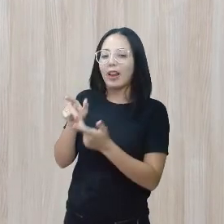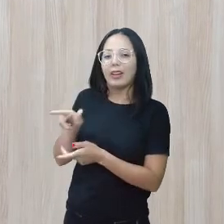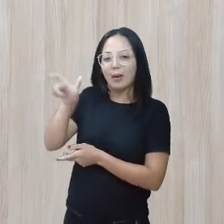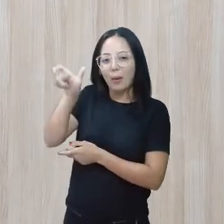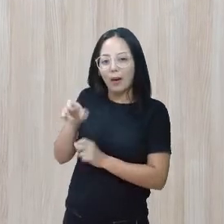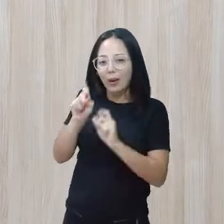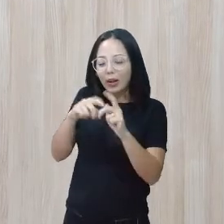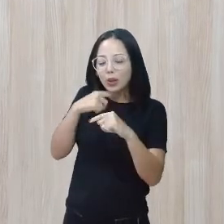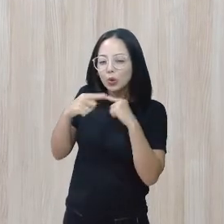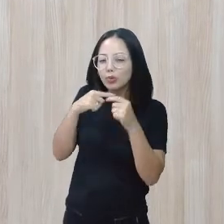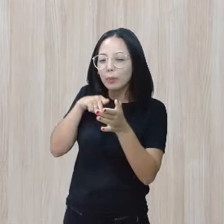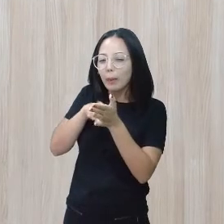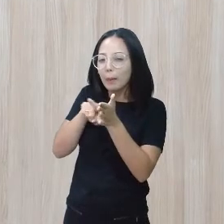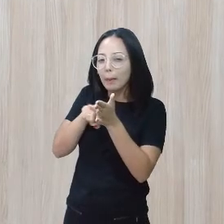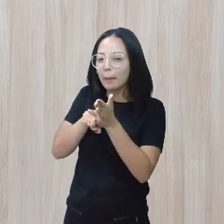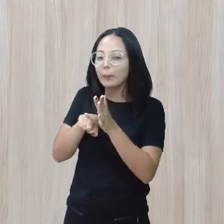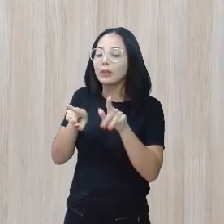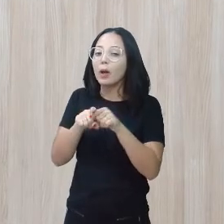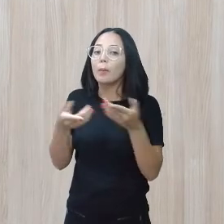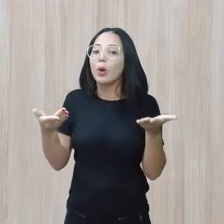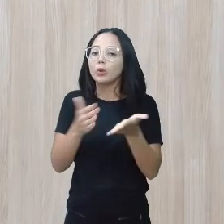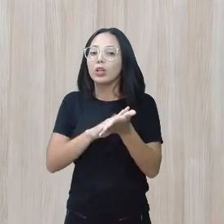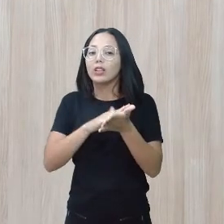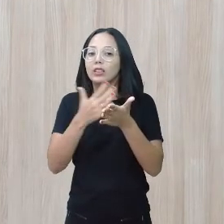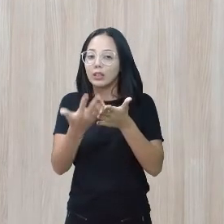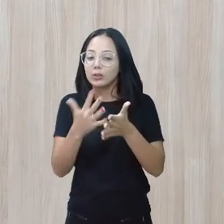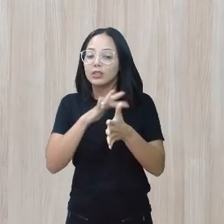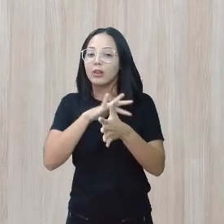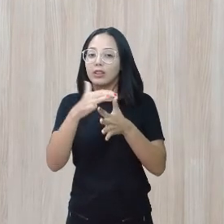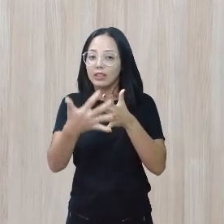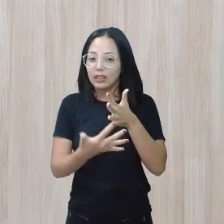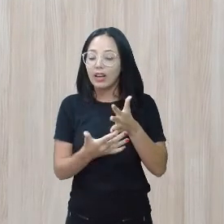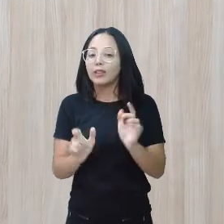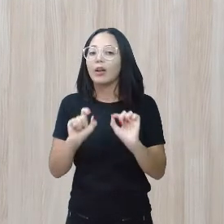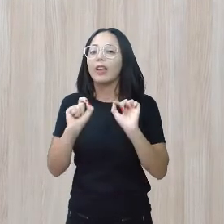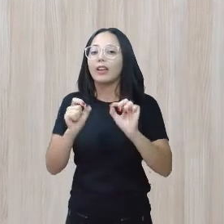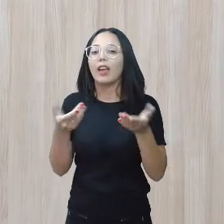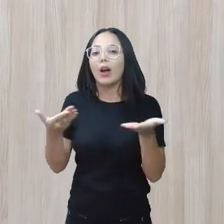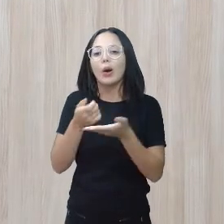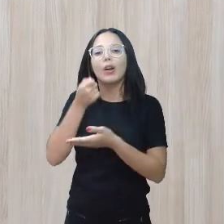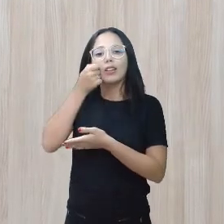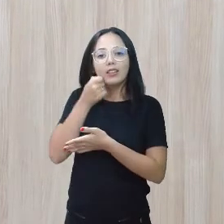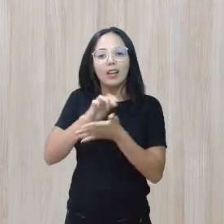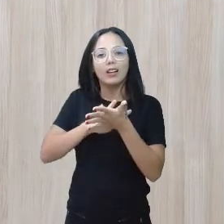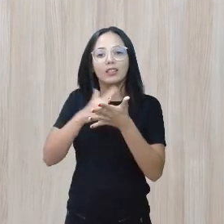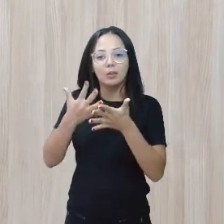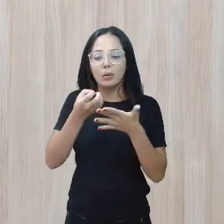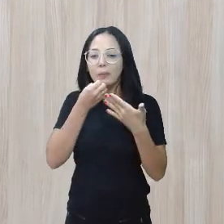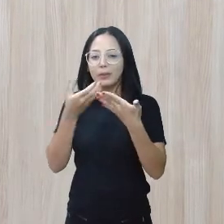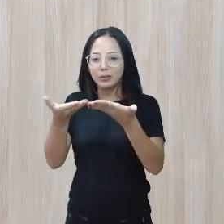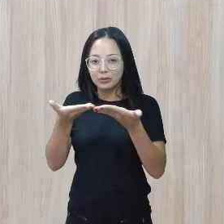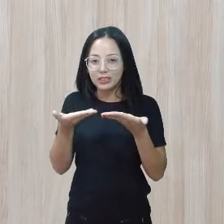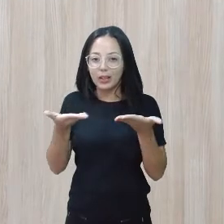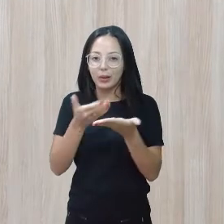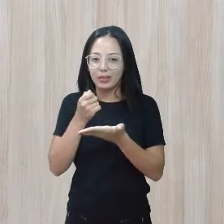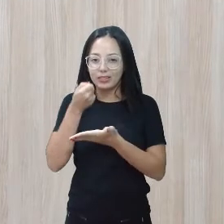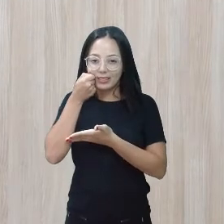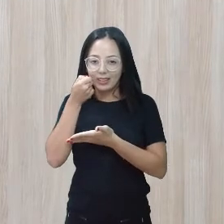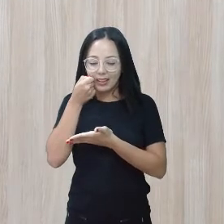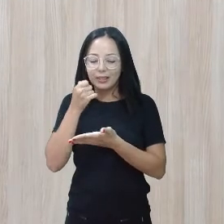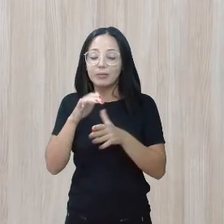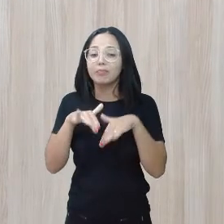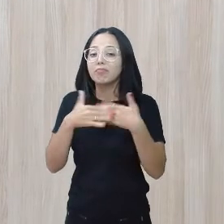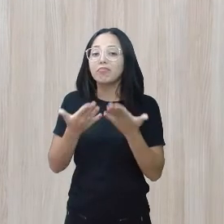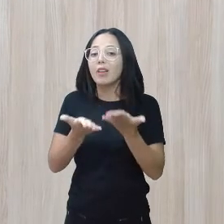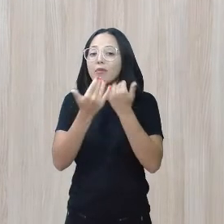deixem suas dúvidas aqui no chat. Quem faz hoje a tradução para a língua brasileira de sinais é a nossa querida intérprete Adriele. Seja muito bem-vinda, Adriele.